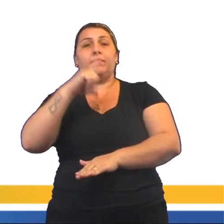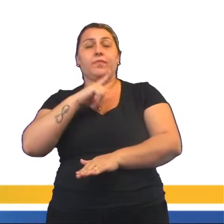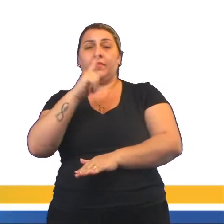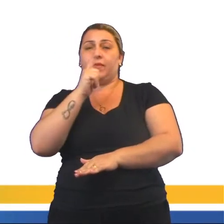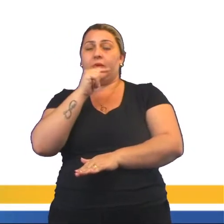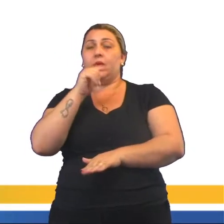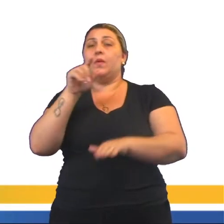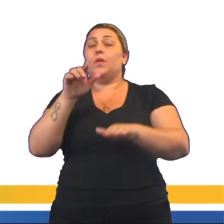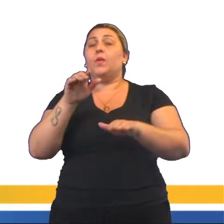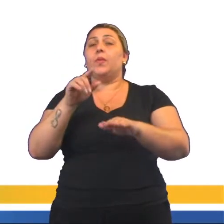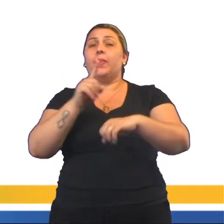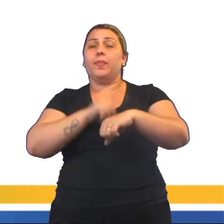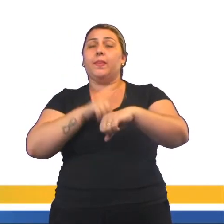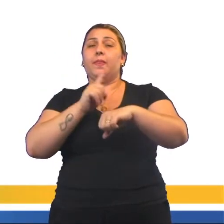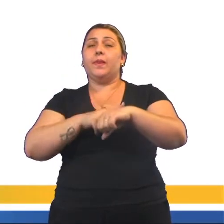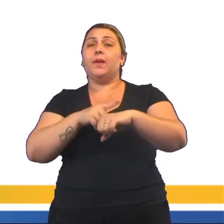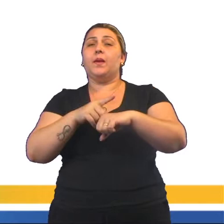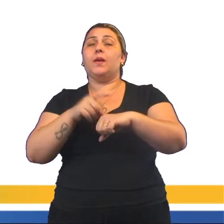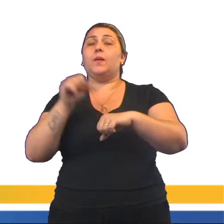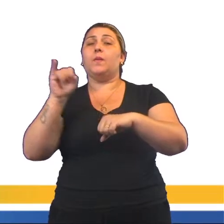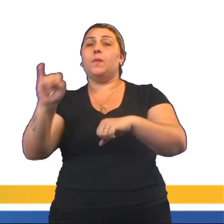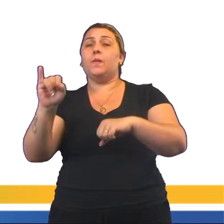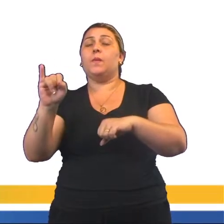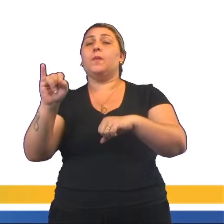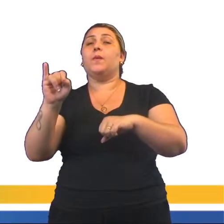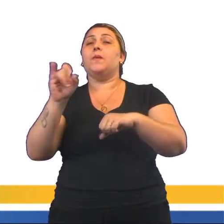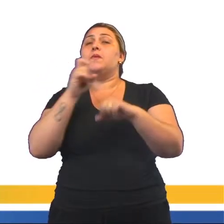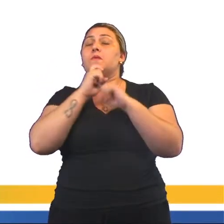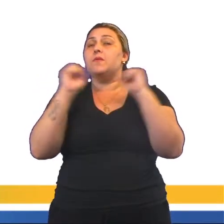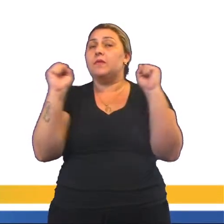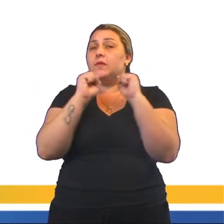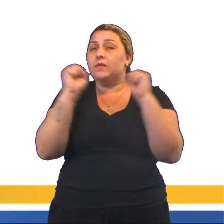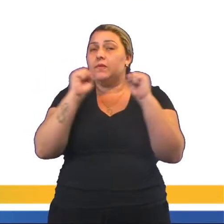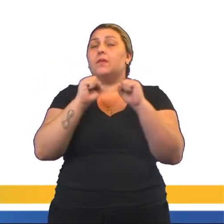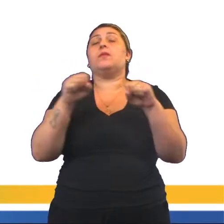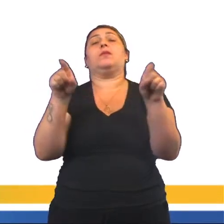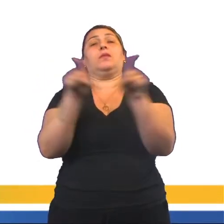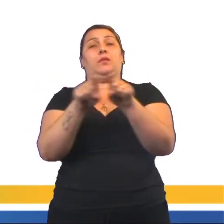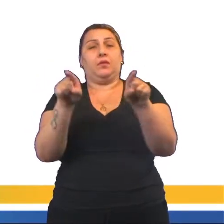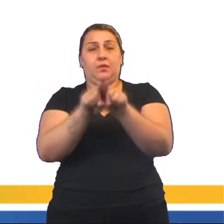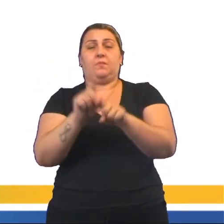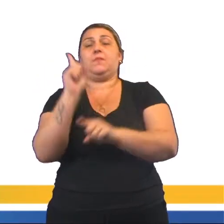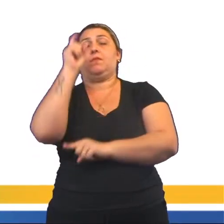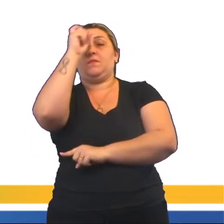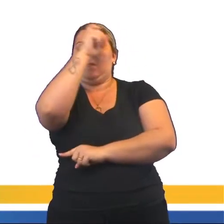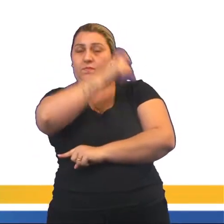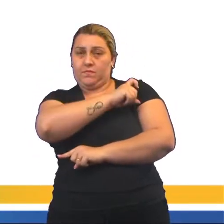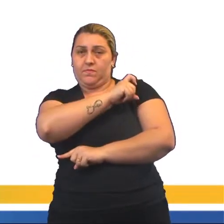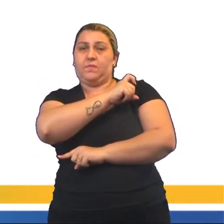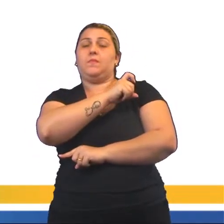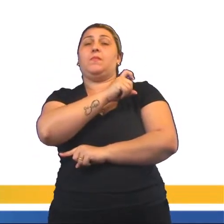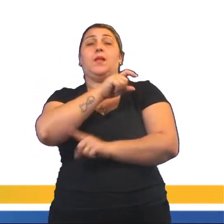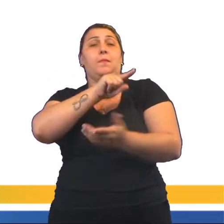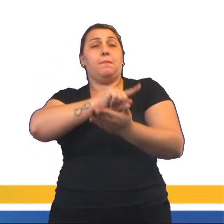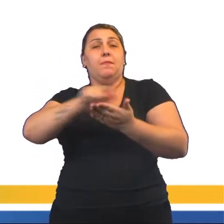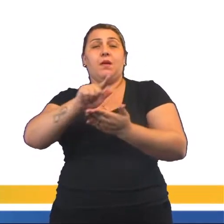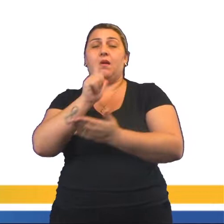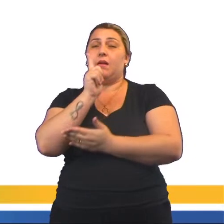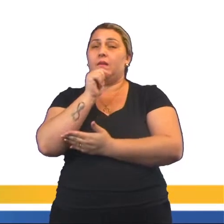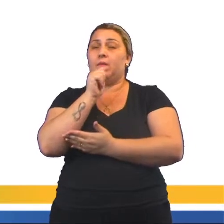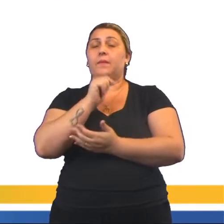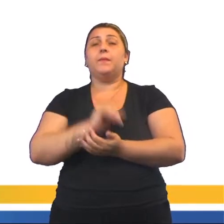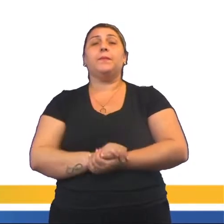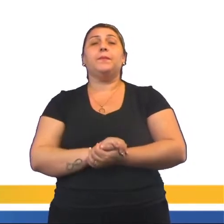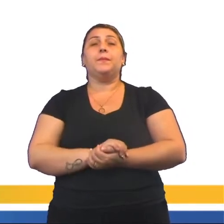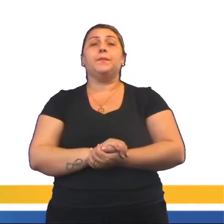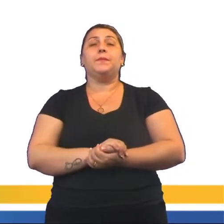está no período de inverno com muita turbidez, a água também fica difícil para purificar a água. E